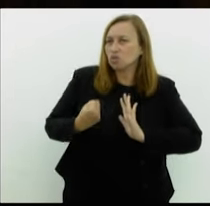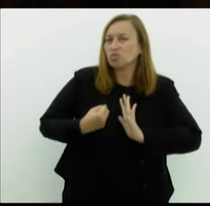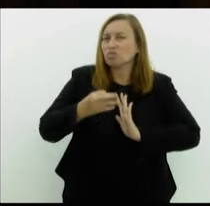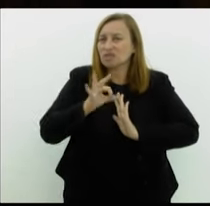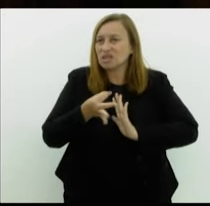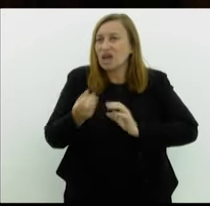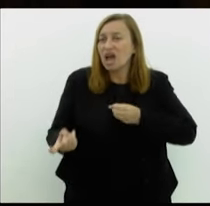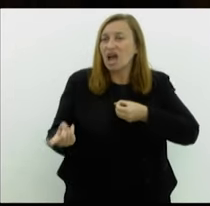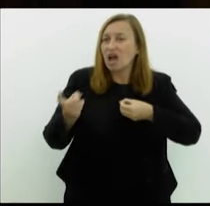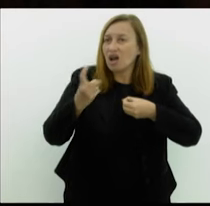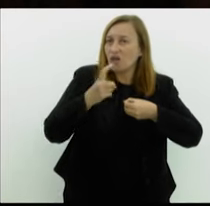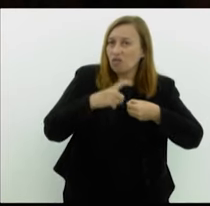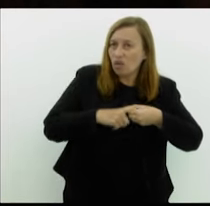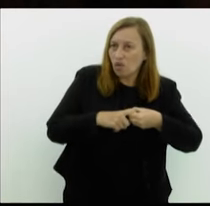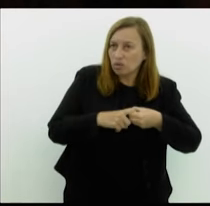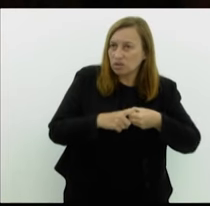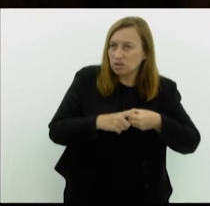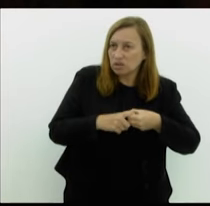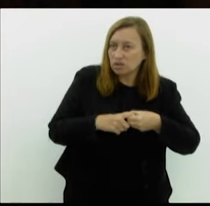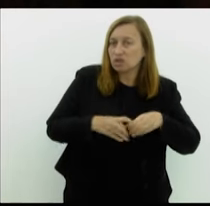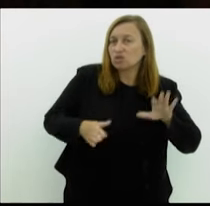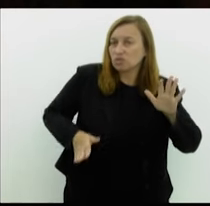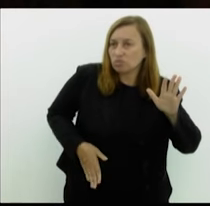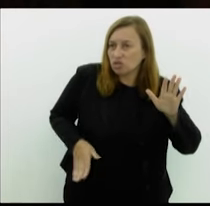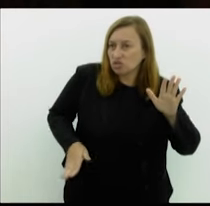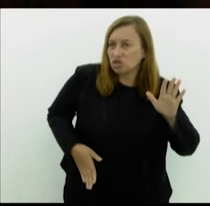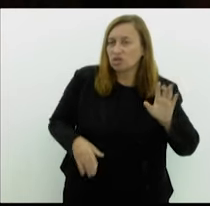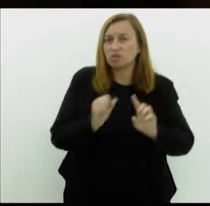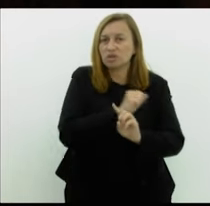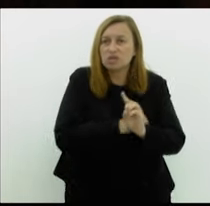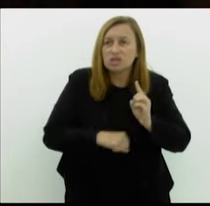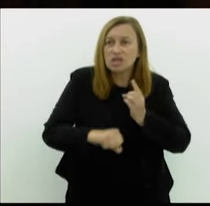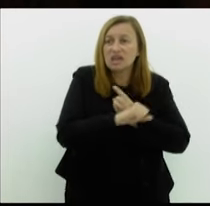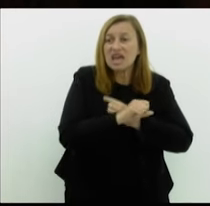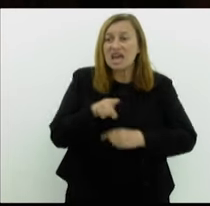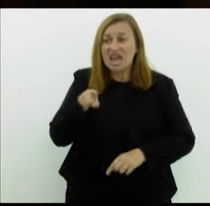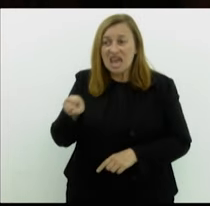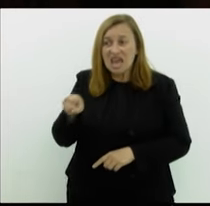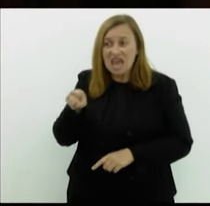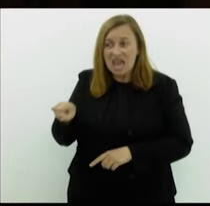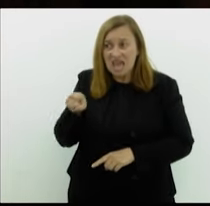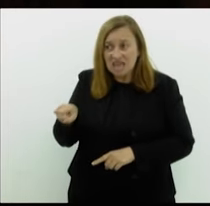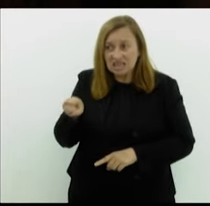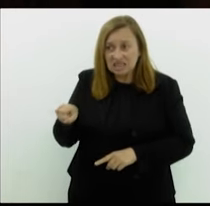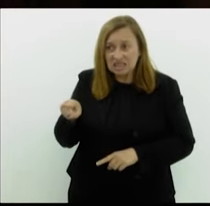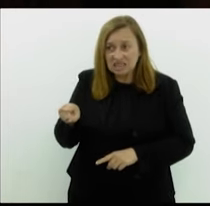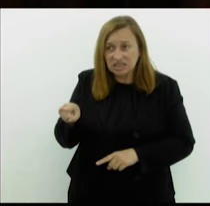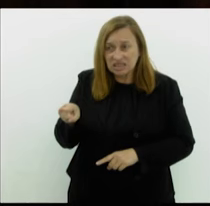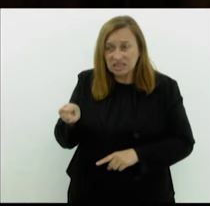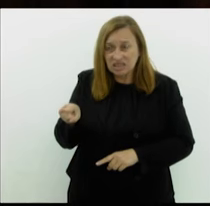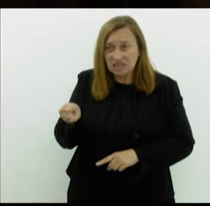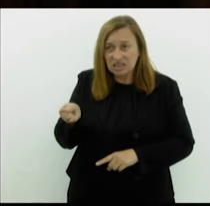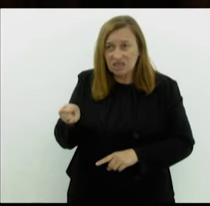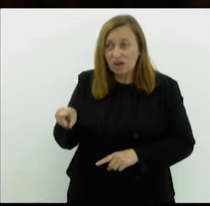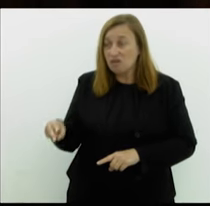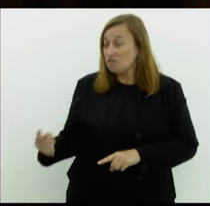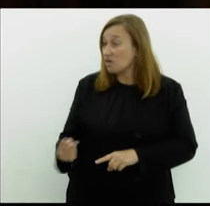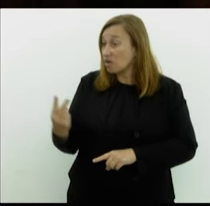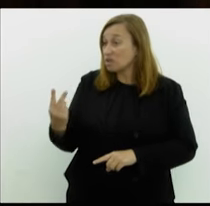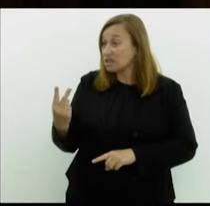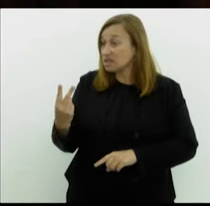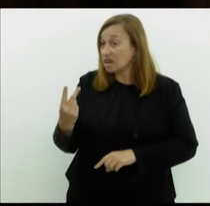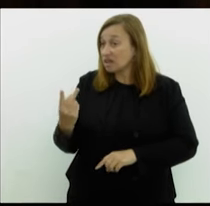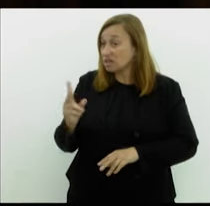a volta à delinquência, significa que esse mesmo indivíduo que foi contemplado pela saidinha e que